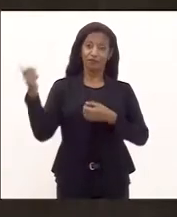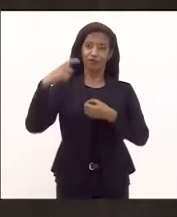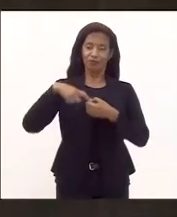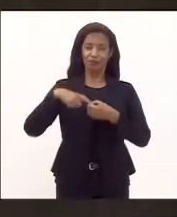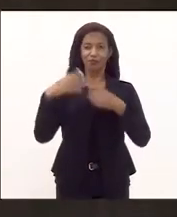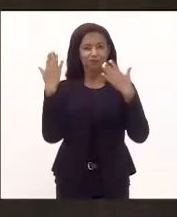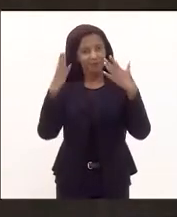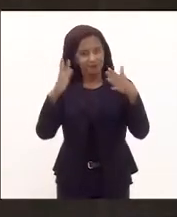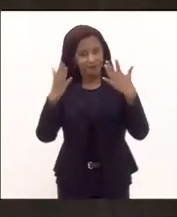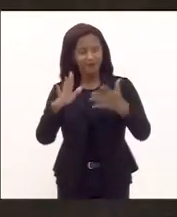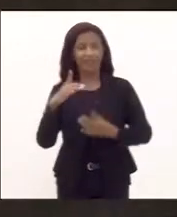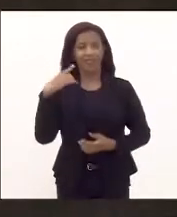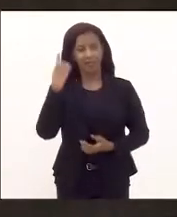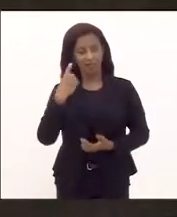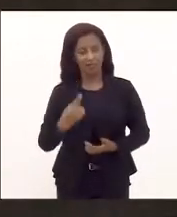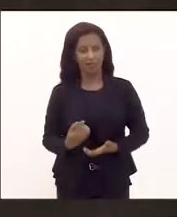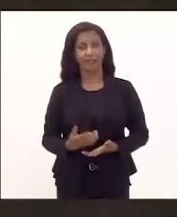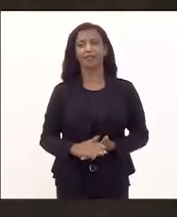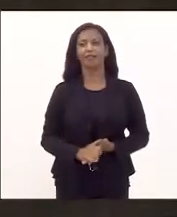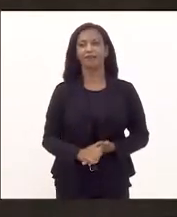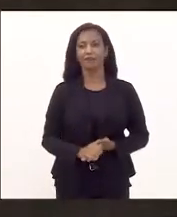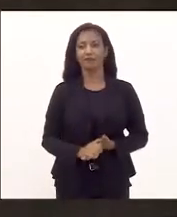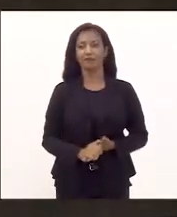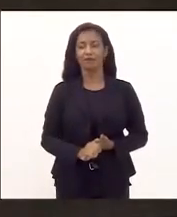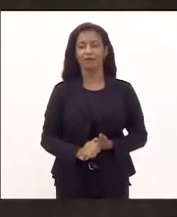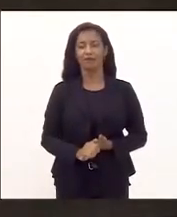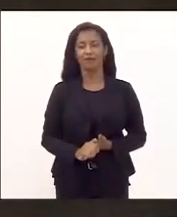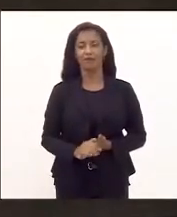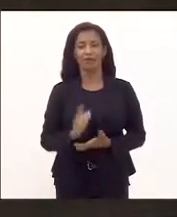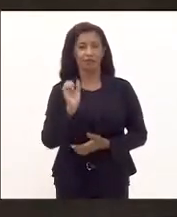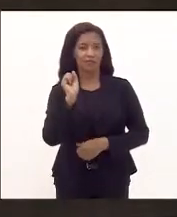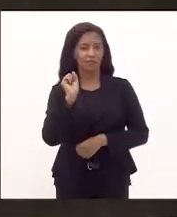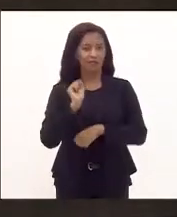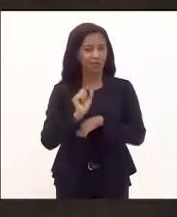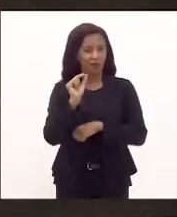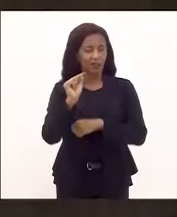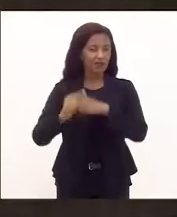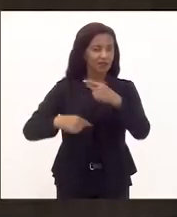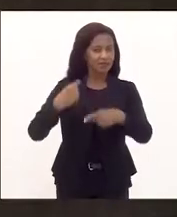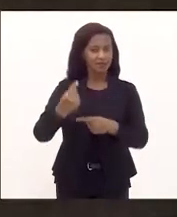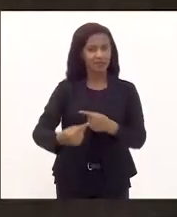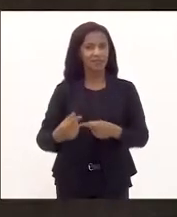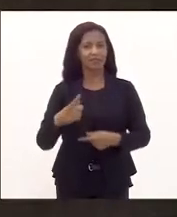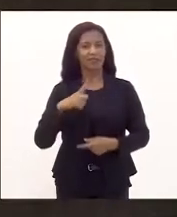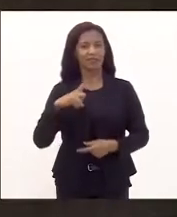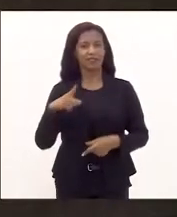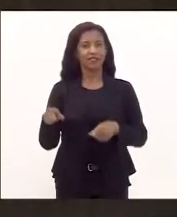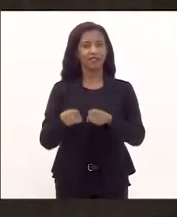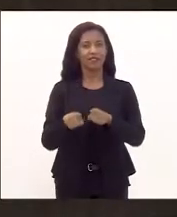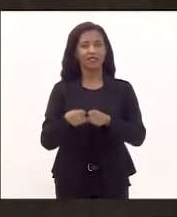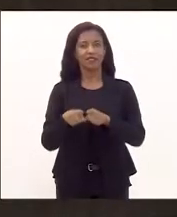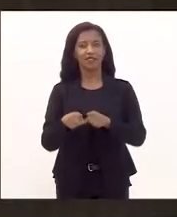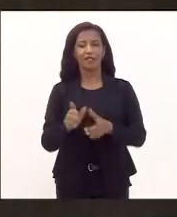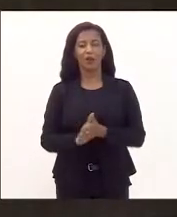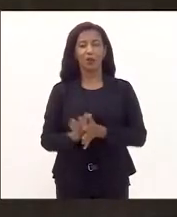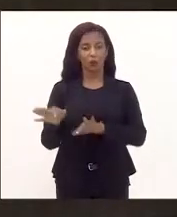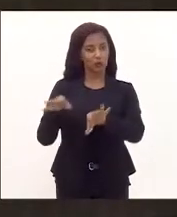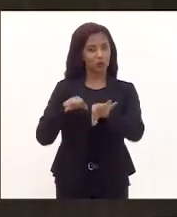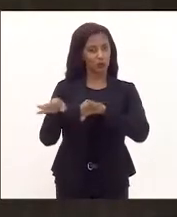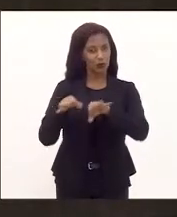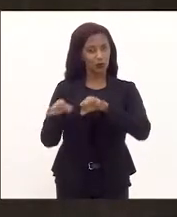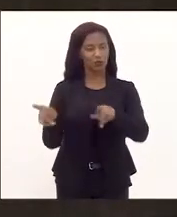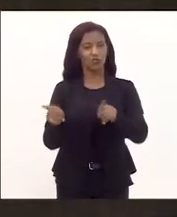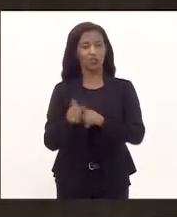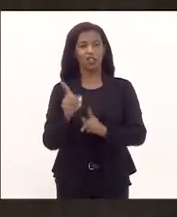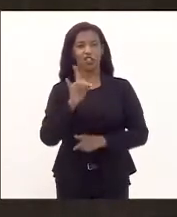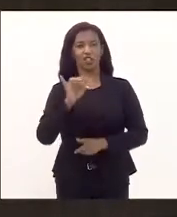né, parabenizar a deputada Dani Monteiro, daqui a pouquinho a gente, logo em seguida, teremos também cantado o nosso projeto em relação